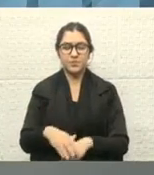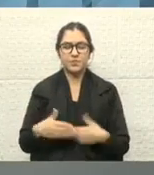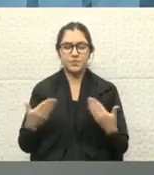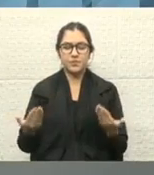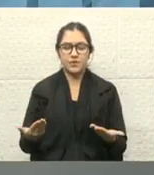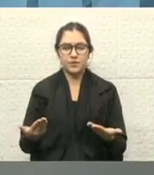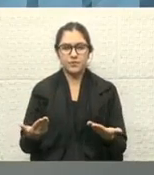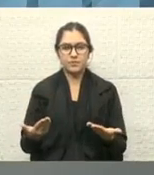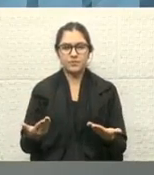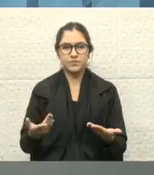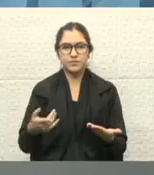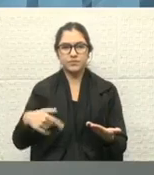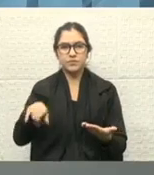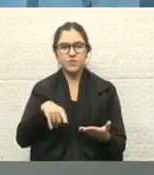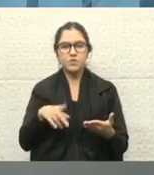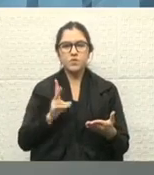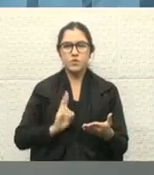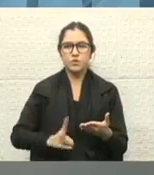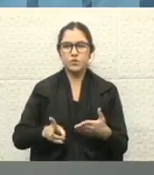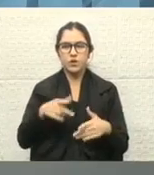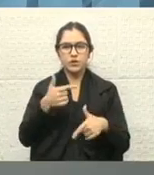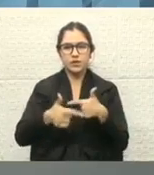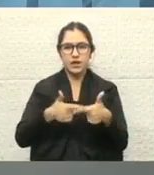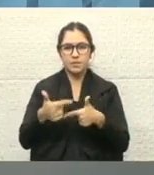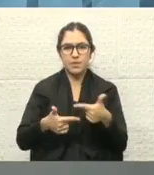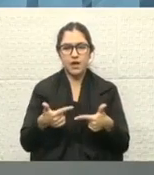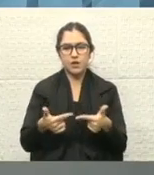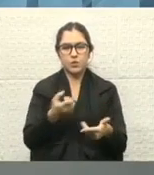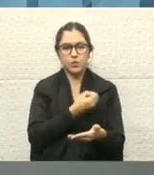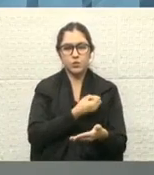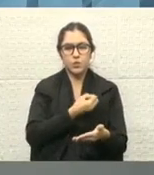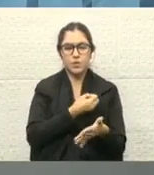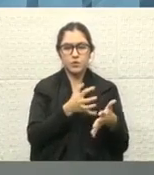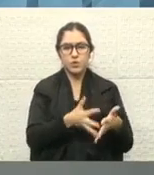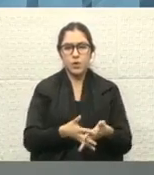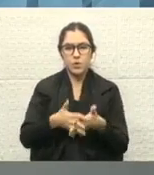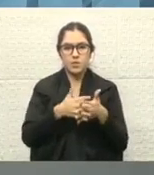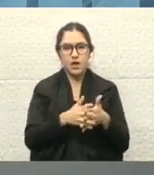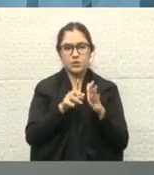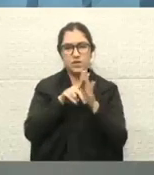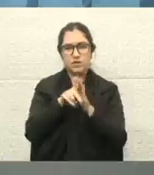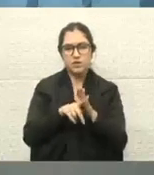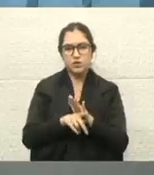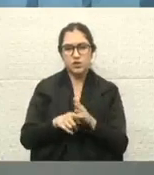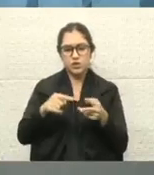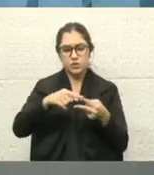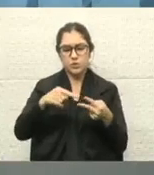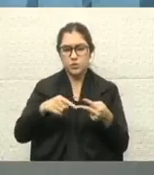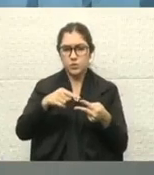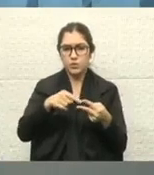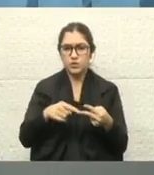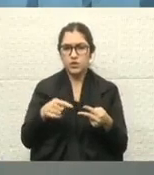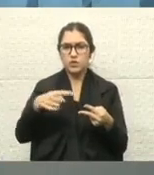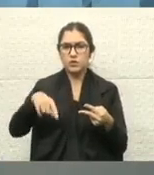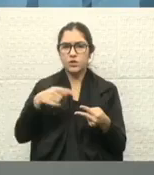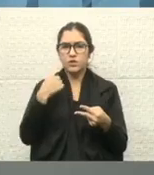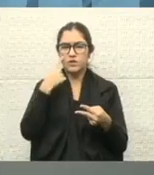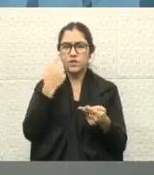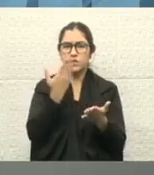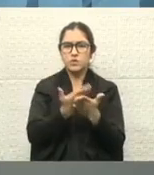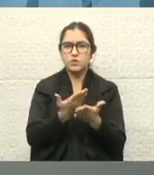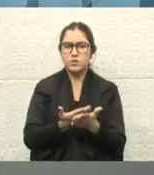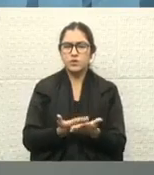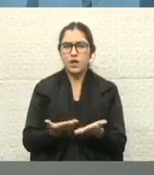para prosseguir com esse trabalho com os números complexos, investigando as duas partes, nós vamos